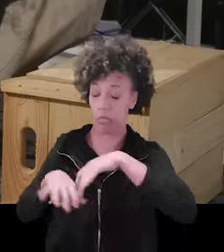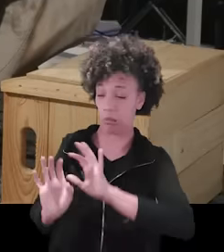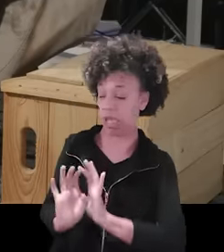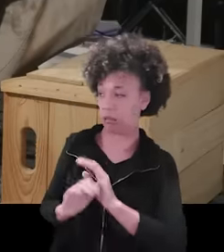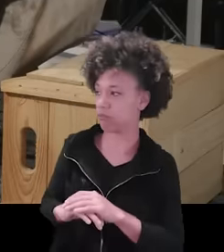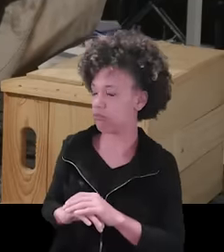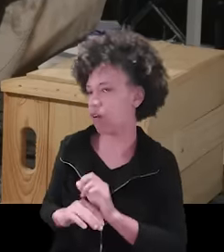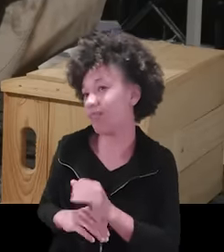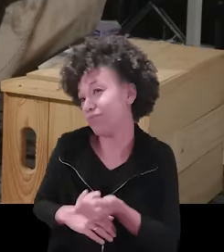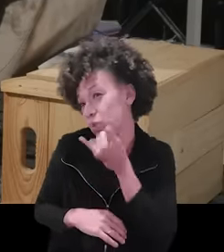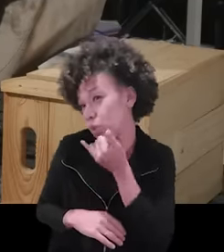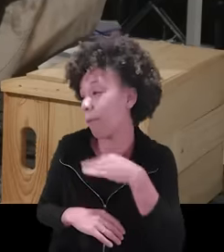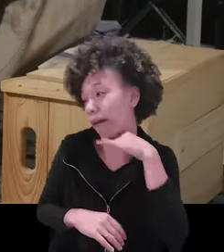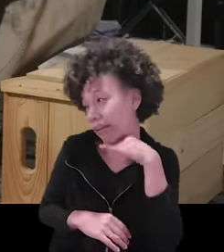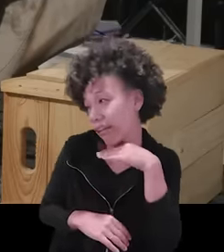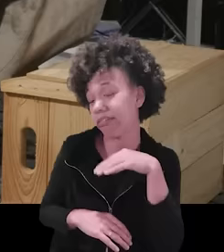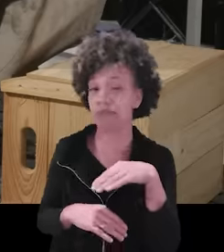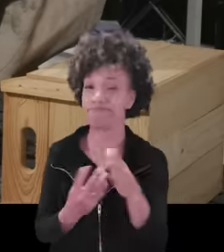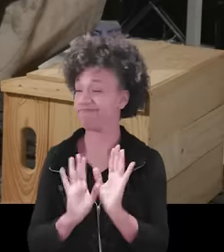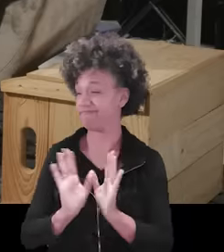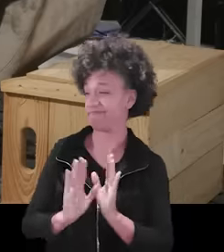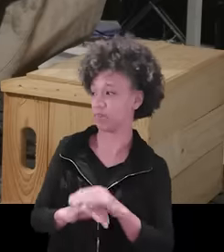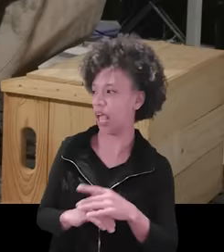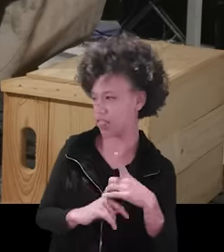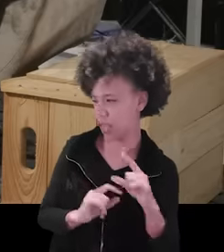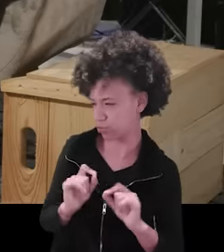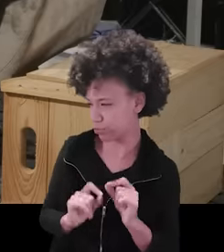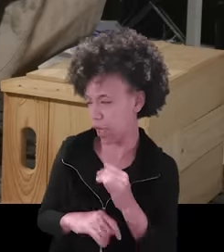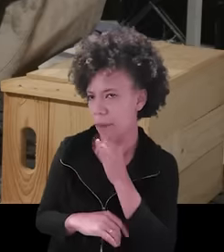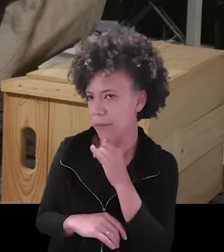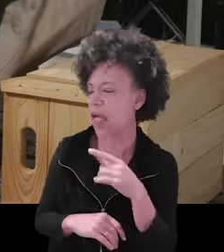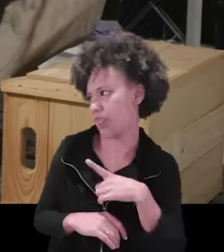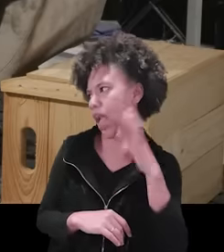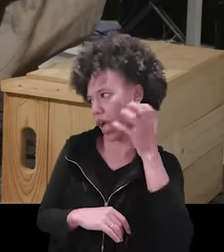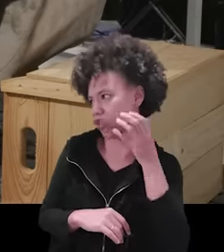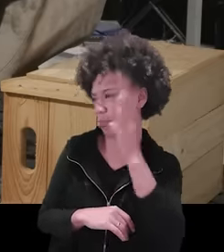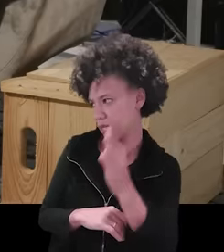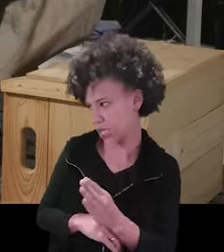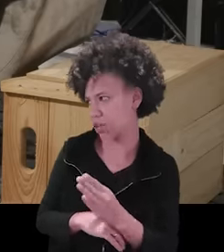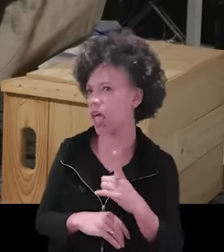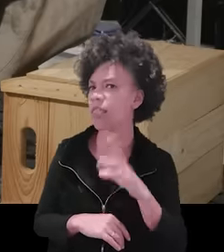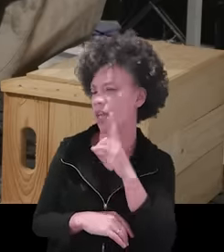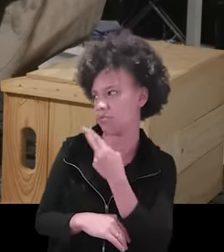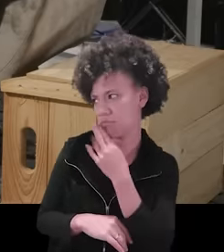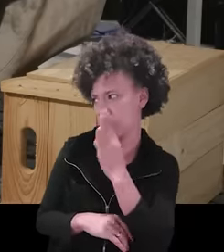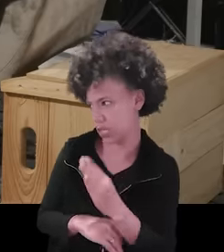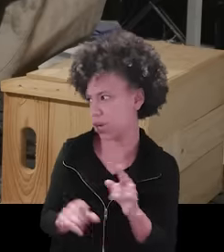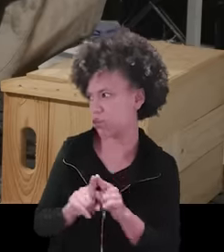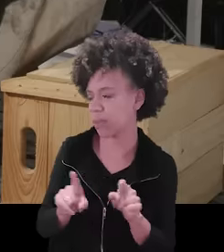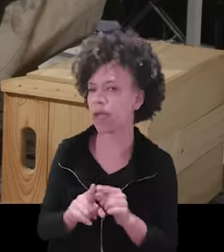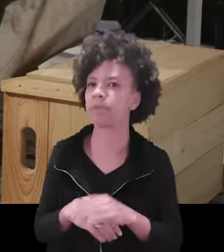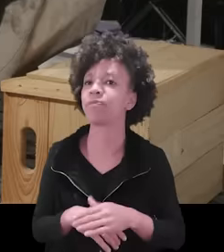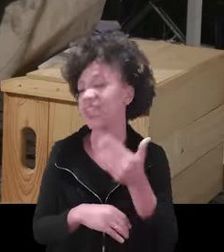do Brasil mas sorry a Anitta tem uma coisa meio assim do tipo o que têm rádios brasileiras lá tem restaurantes